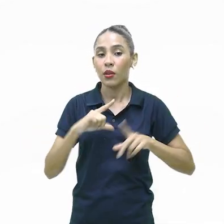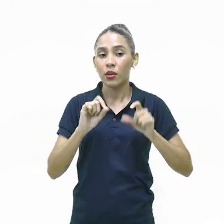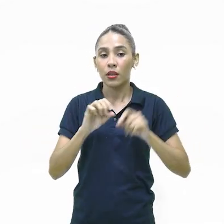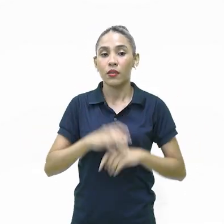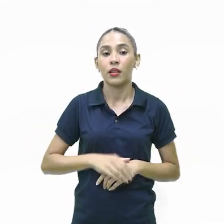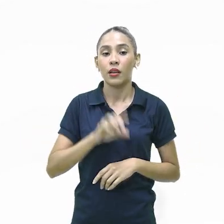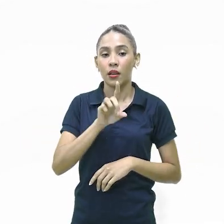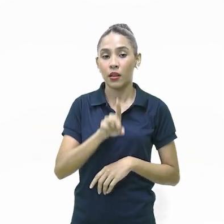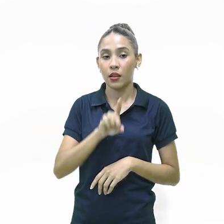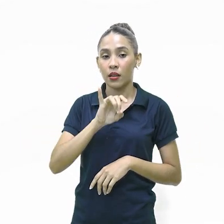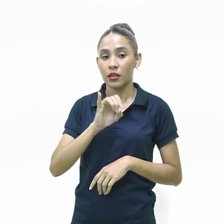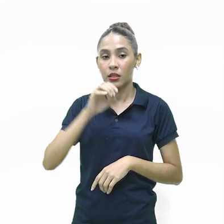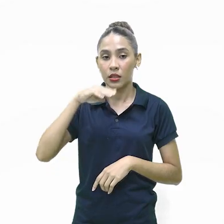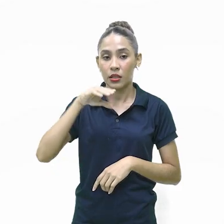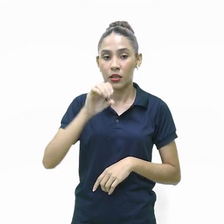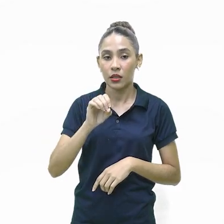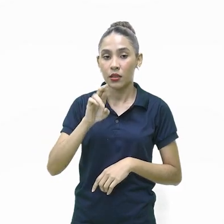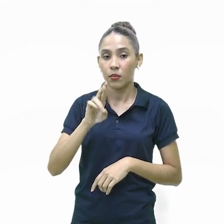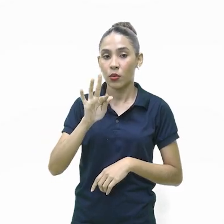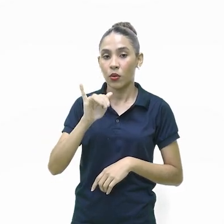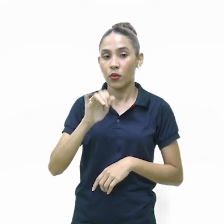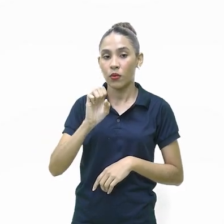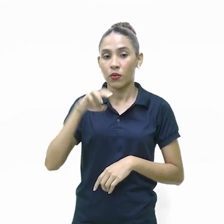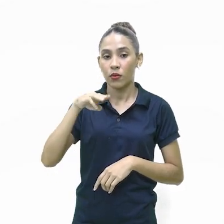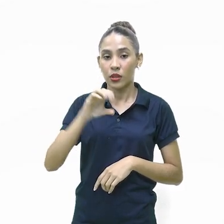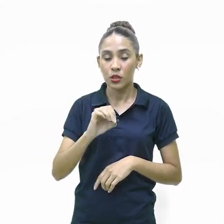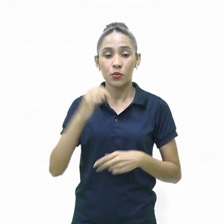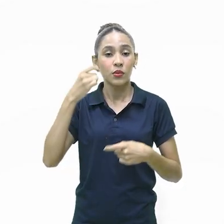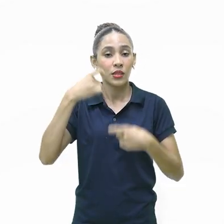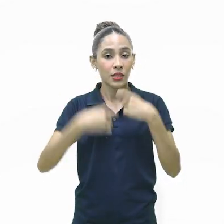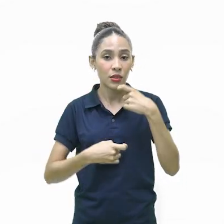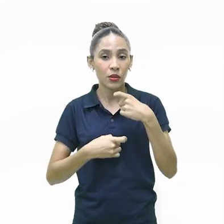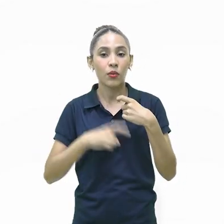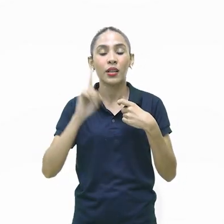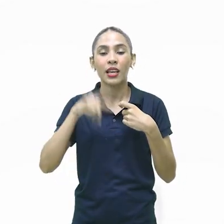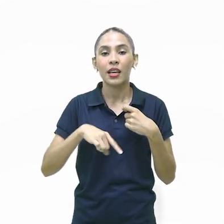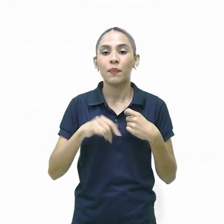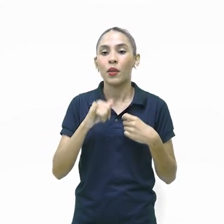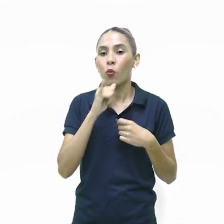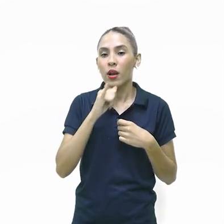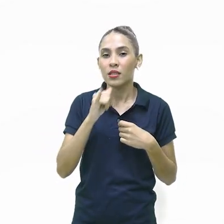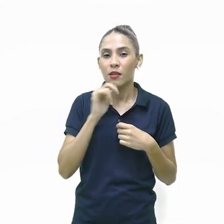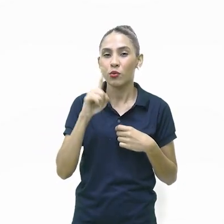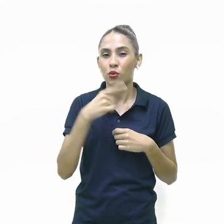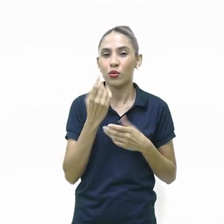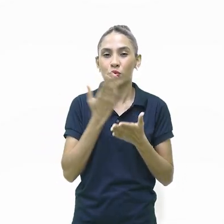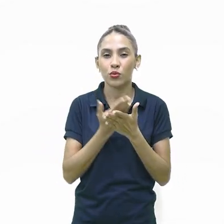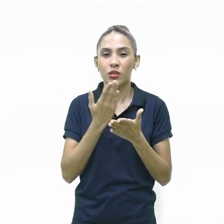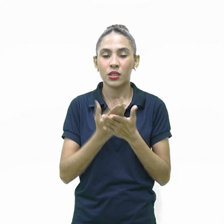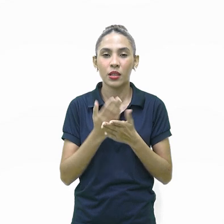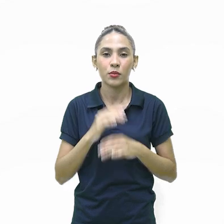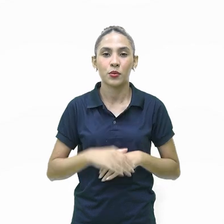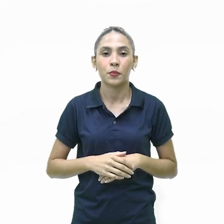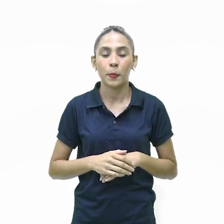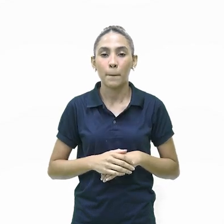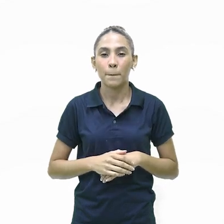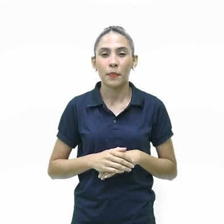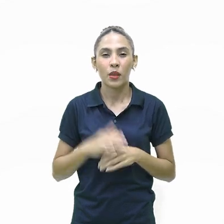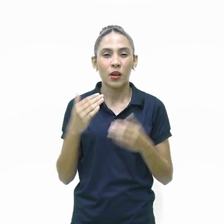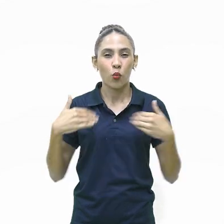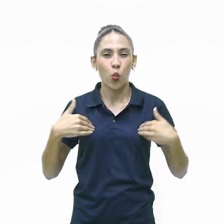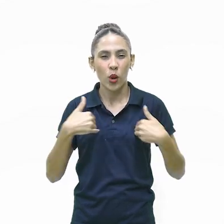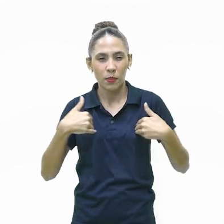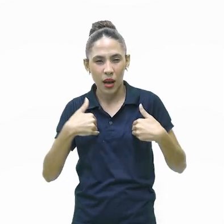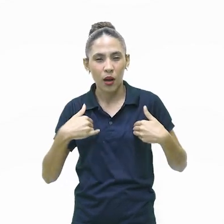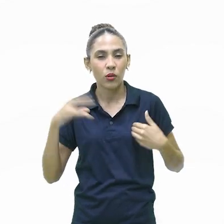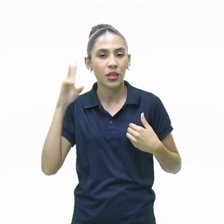chamamos de dimorfismo sexual, que foi o exemplo que a gente viu aí dos nossos mascotes no início da nossa